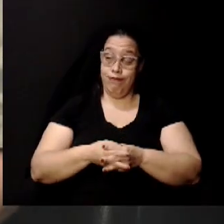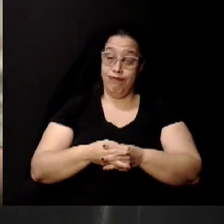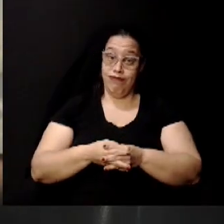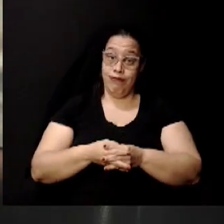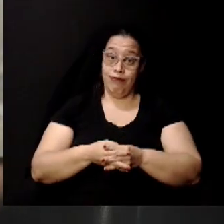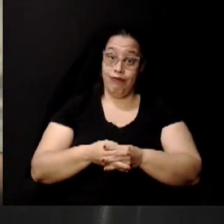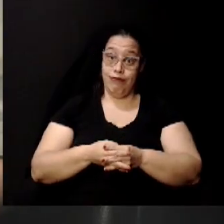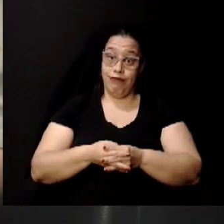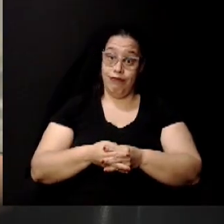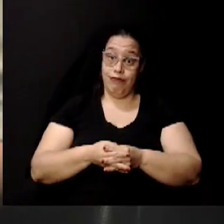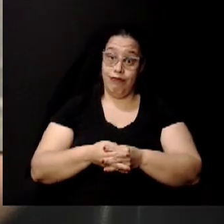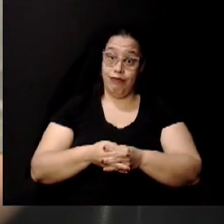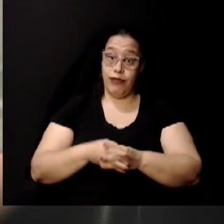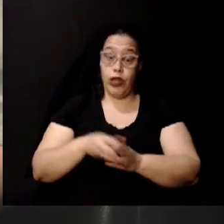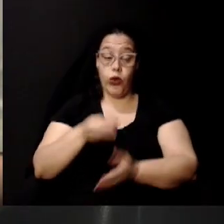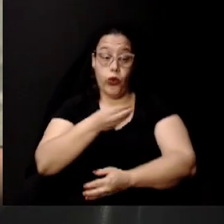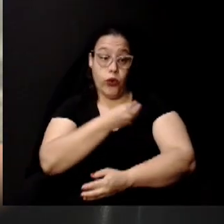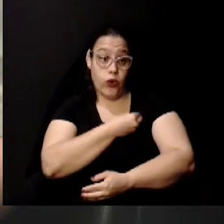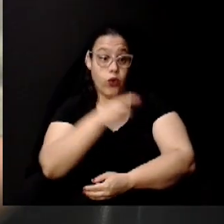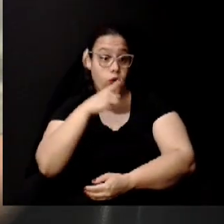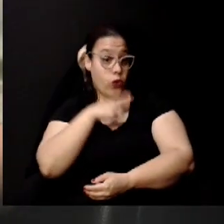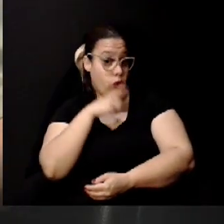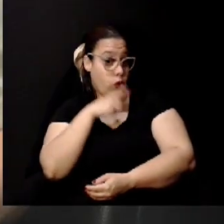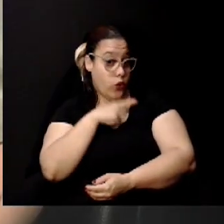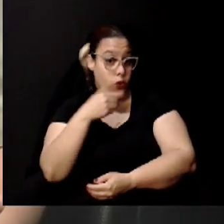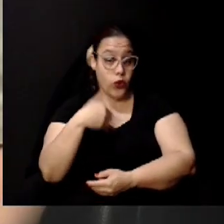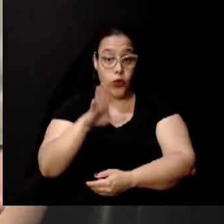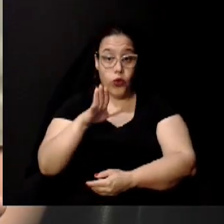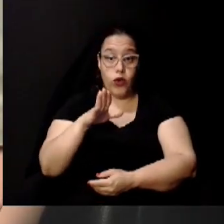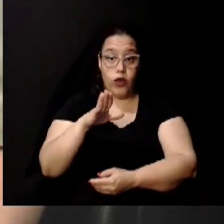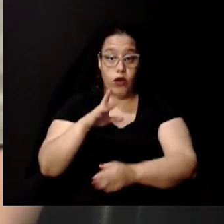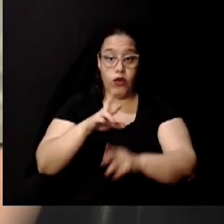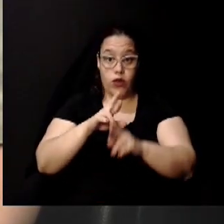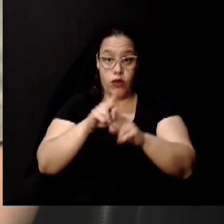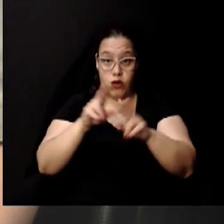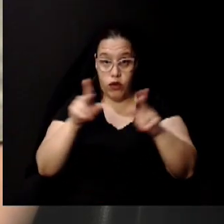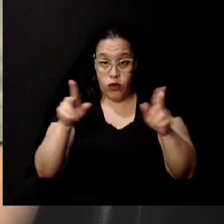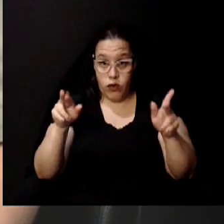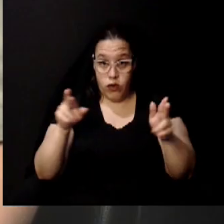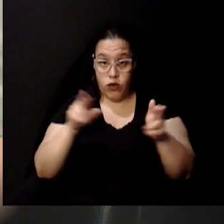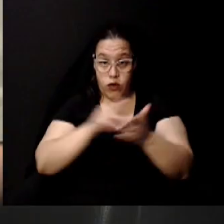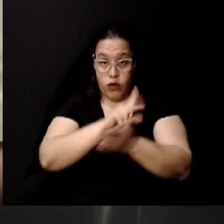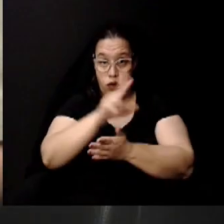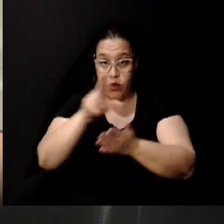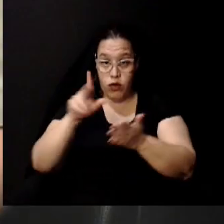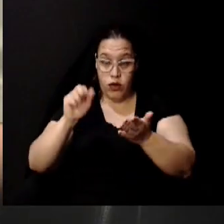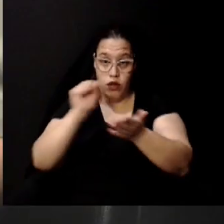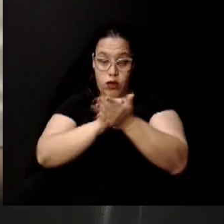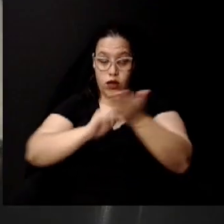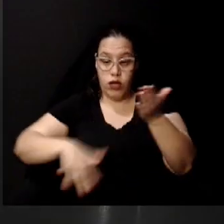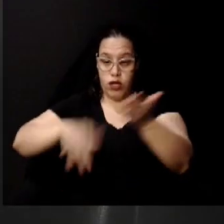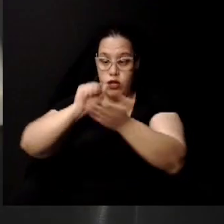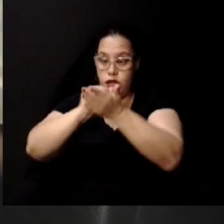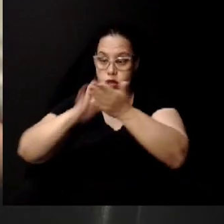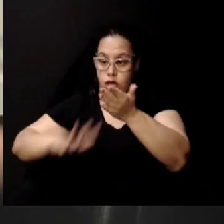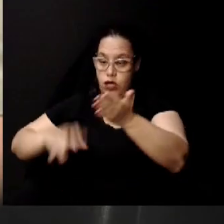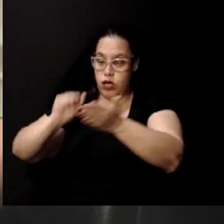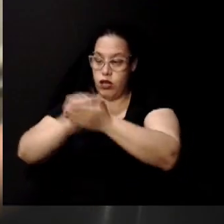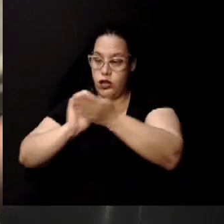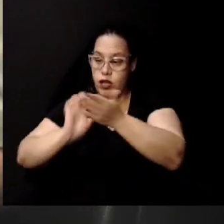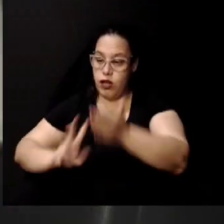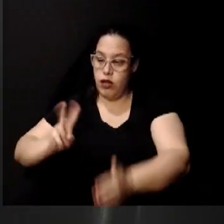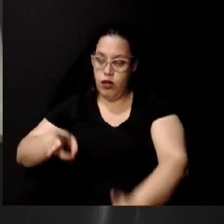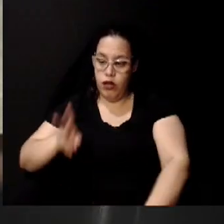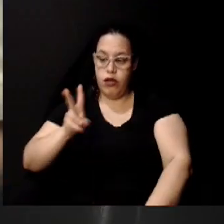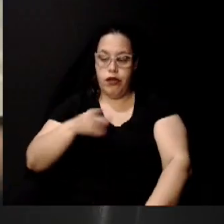vivendo você tem cada vez mais uma diversidade de tarefas, de atividades, você tem que sempre ficar cobrindo o cobertor